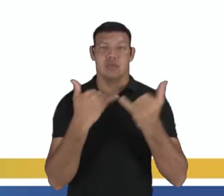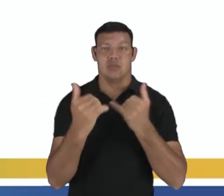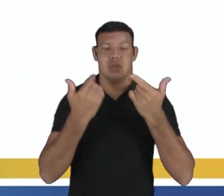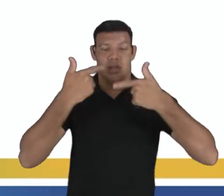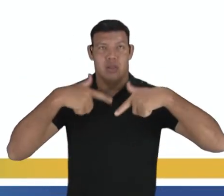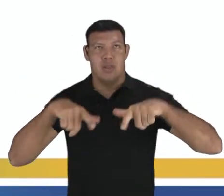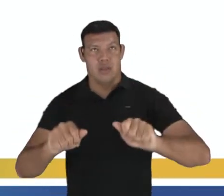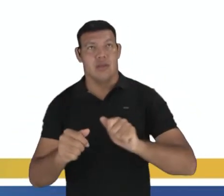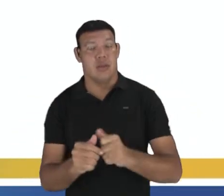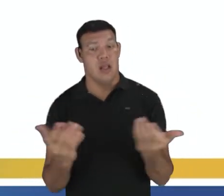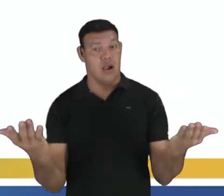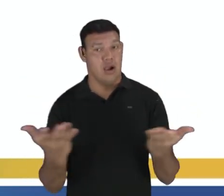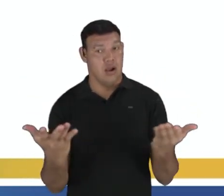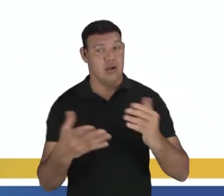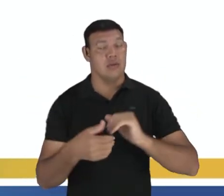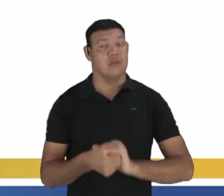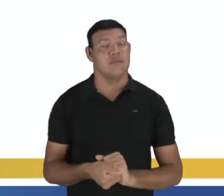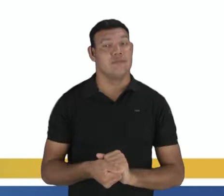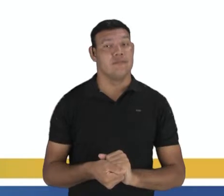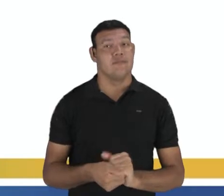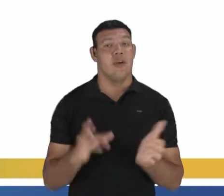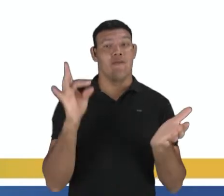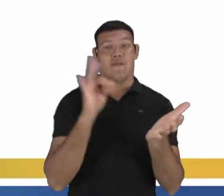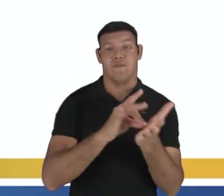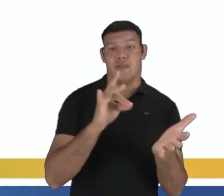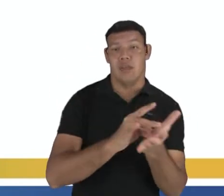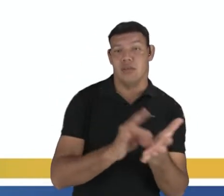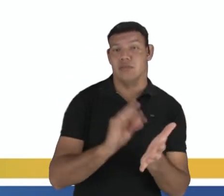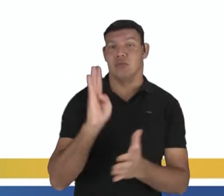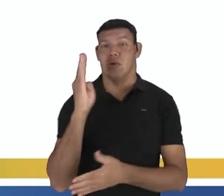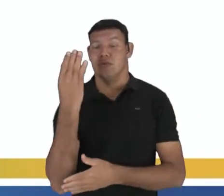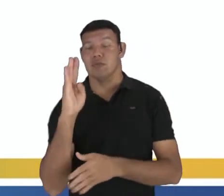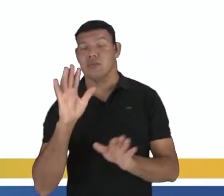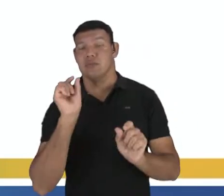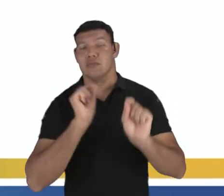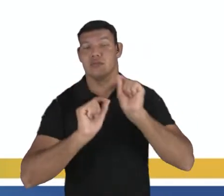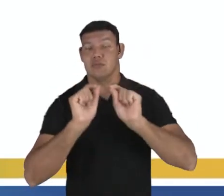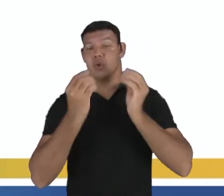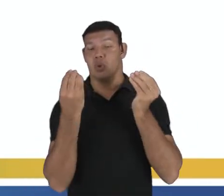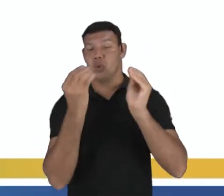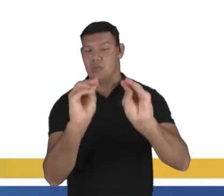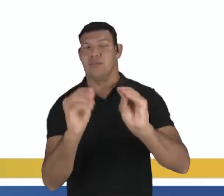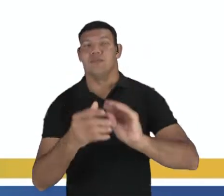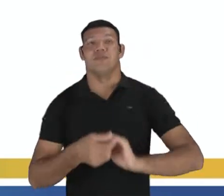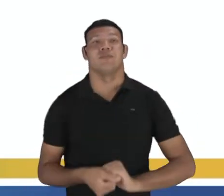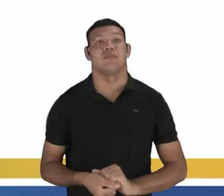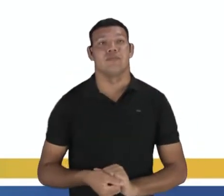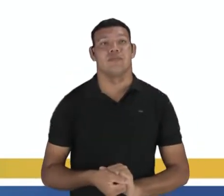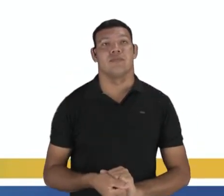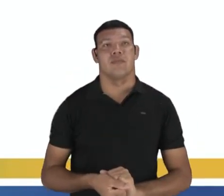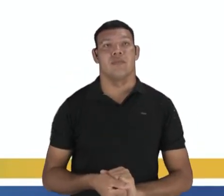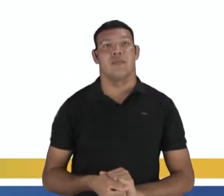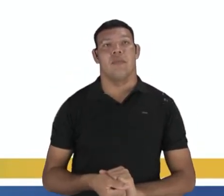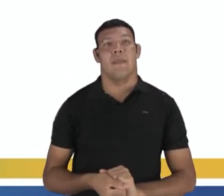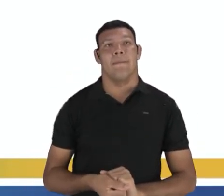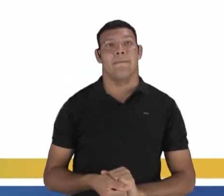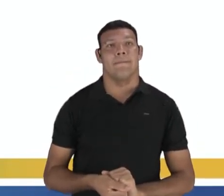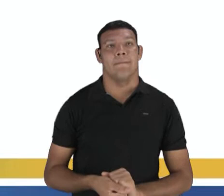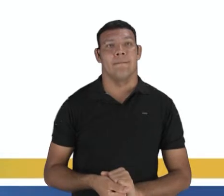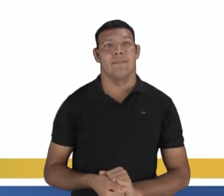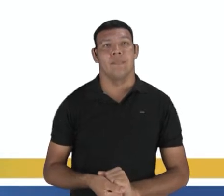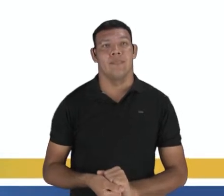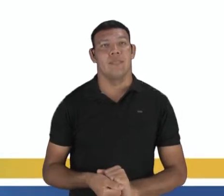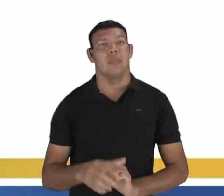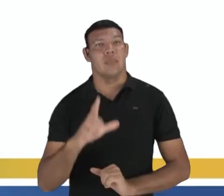vamos verificar a partir do que foi lido o que é verdadeiro e o que é falso. Vamos lá. Para